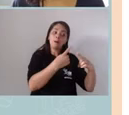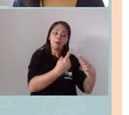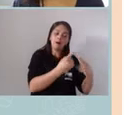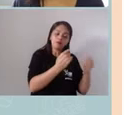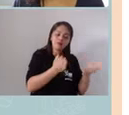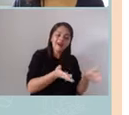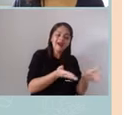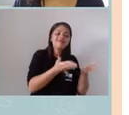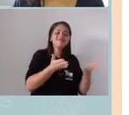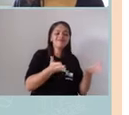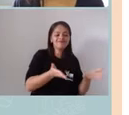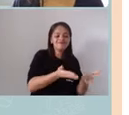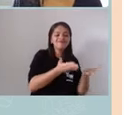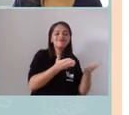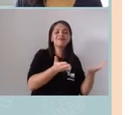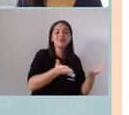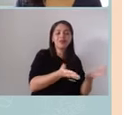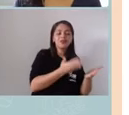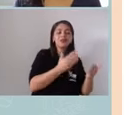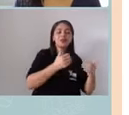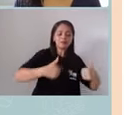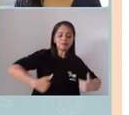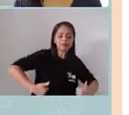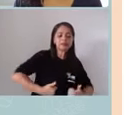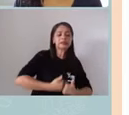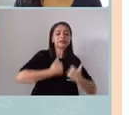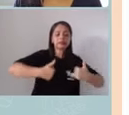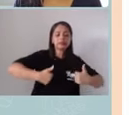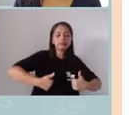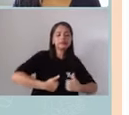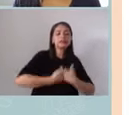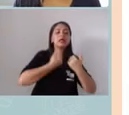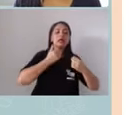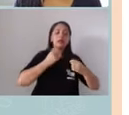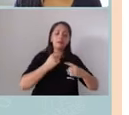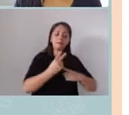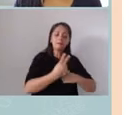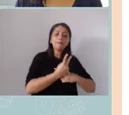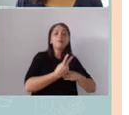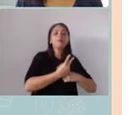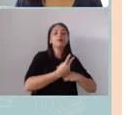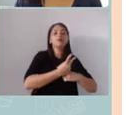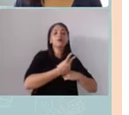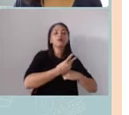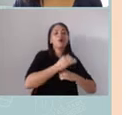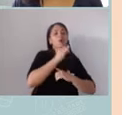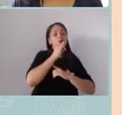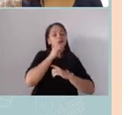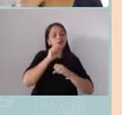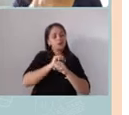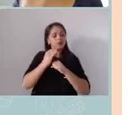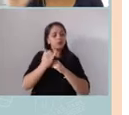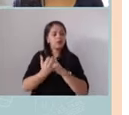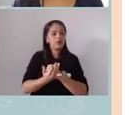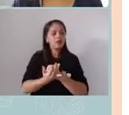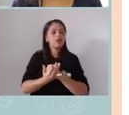estimular ao nosso sistema imune a produzir os anticorpos. Que aí o exemplo, no caso da Covid-19, é a Coronavac. Então, a Coronavac, ela é um tipo